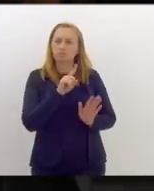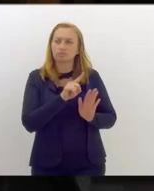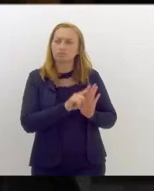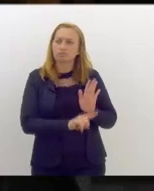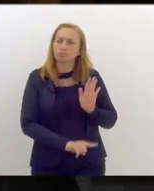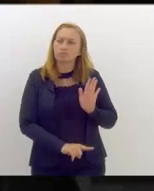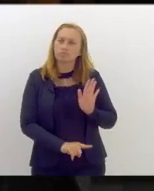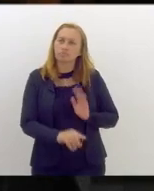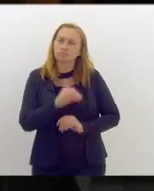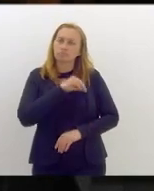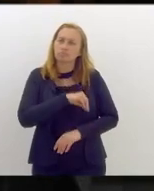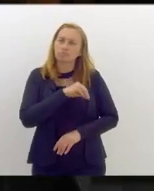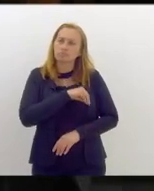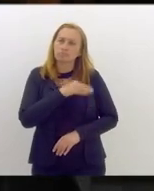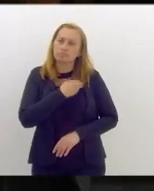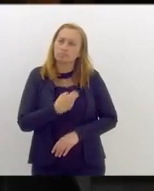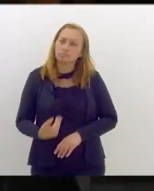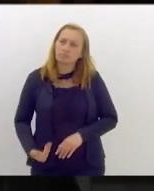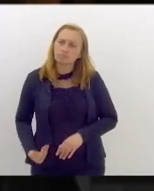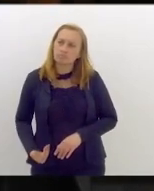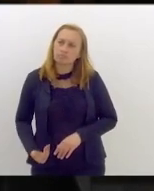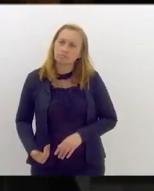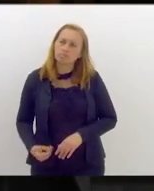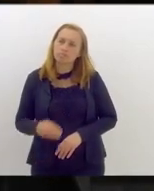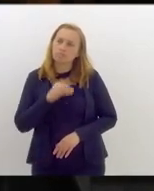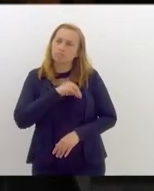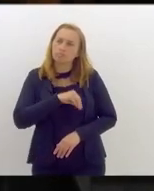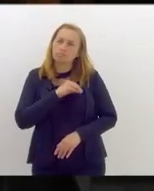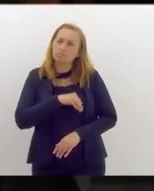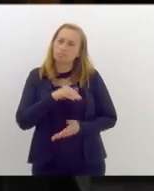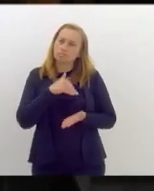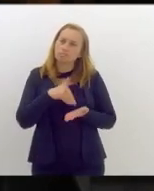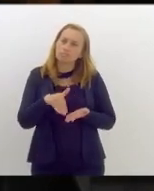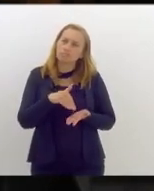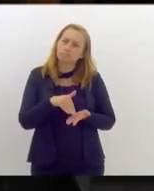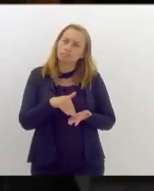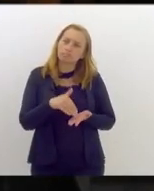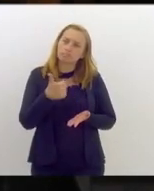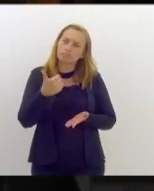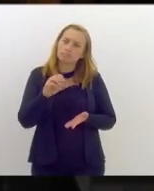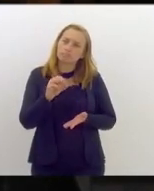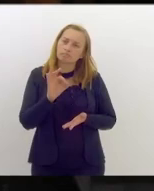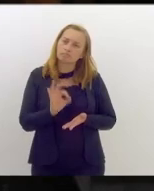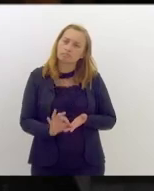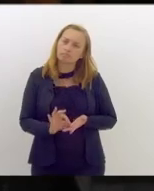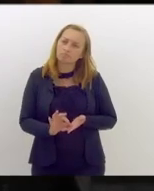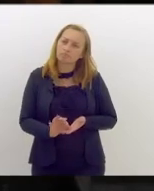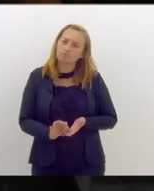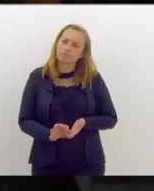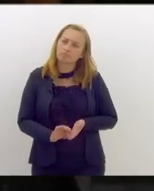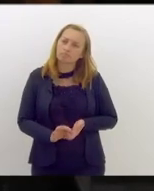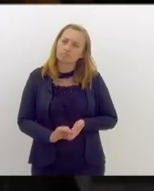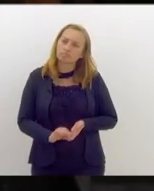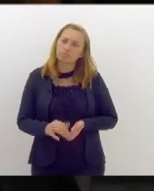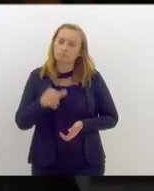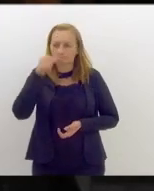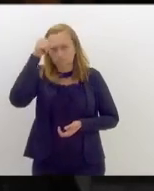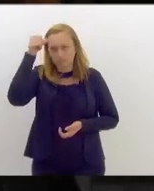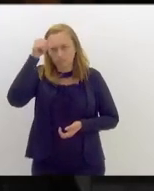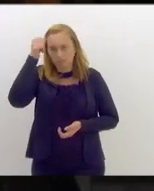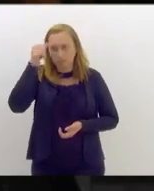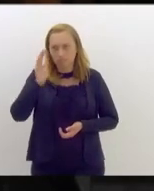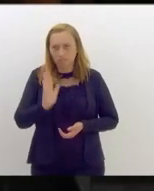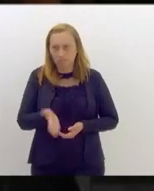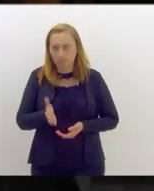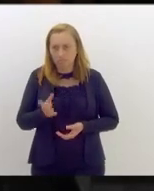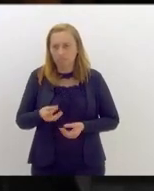o salário do governador e o salário dos secretários em 10%. então Cláudio Castro já